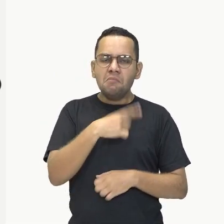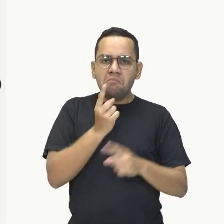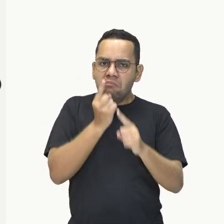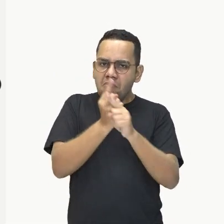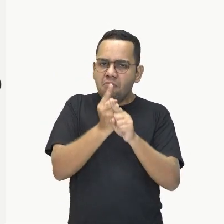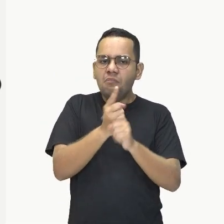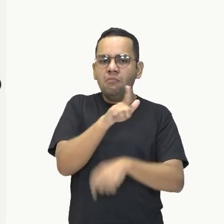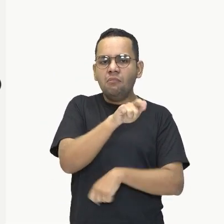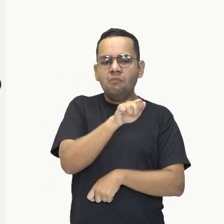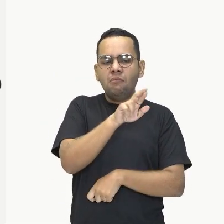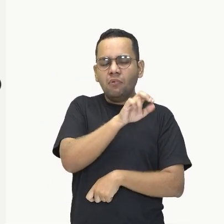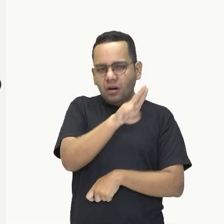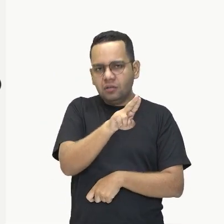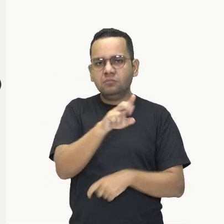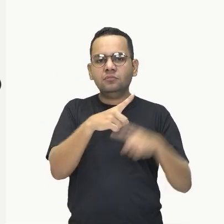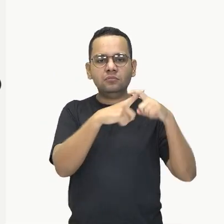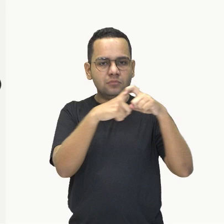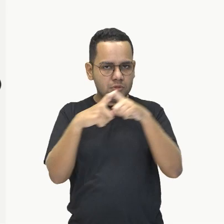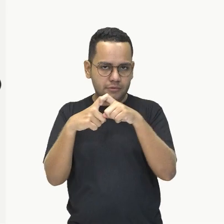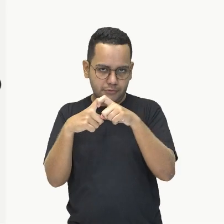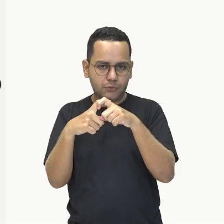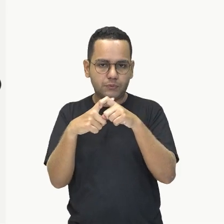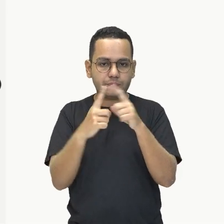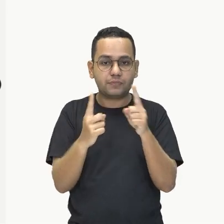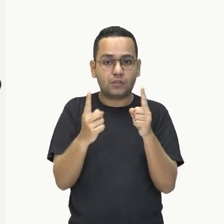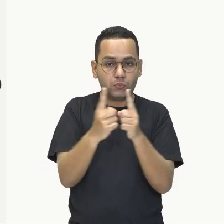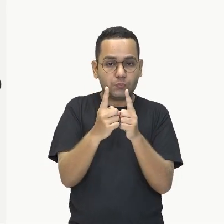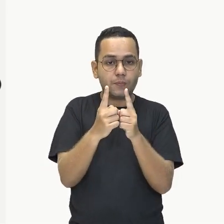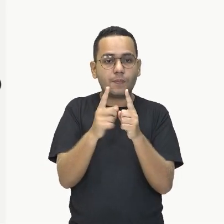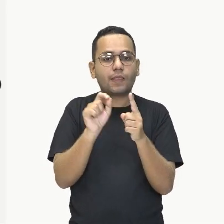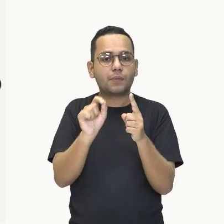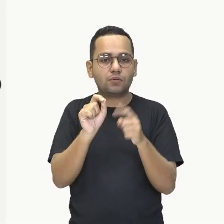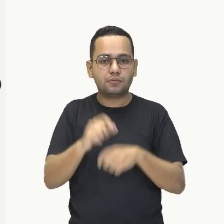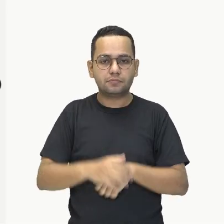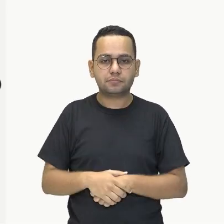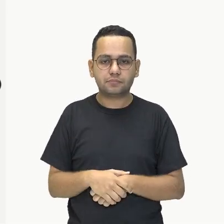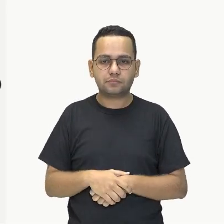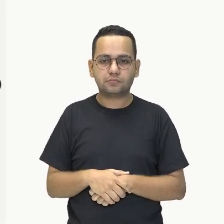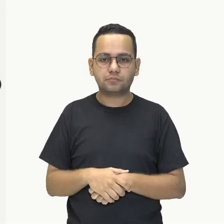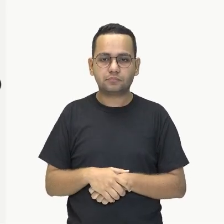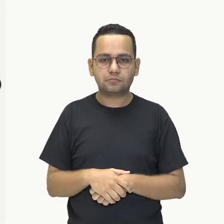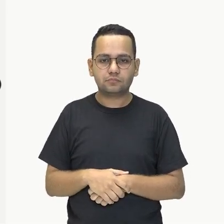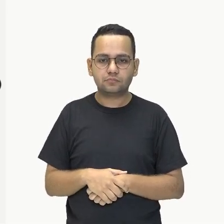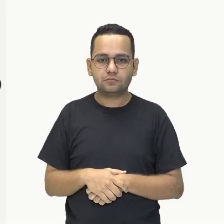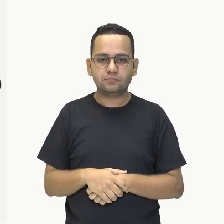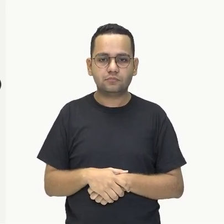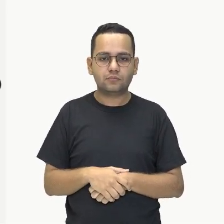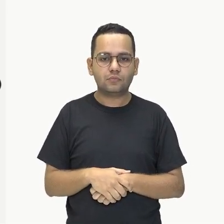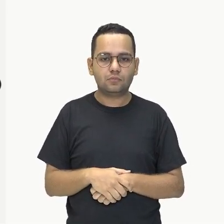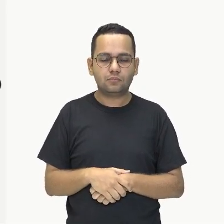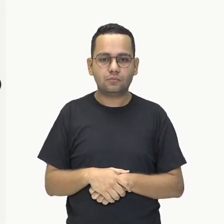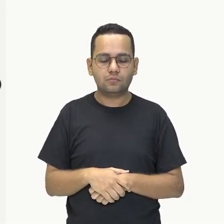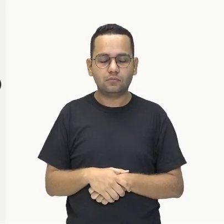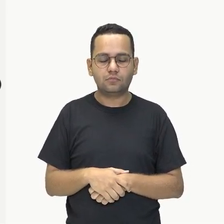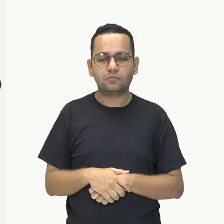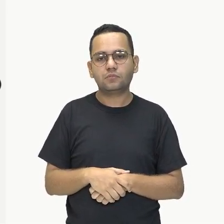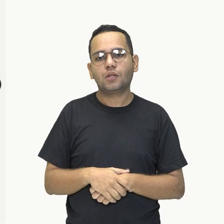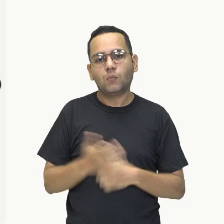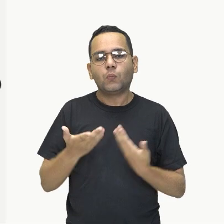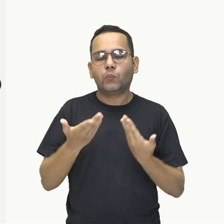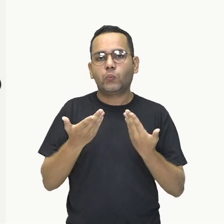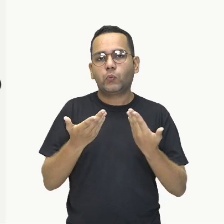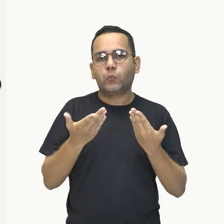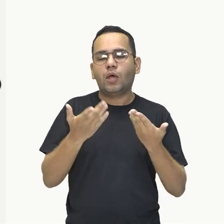reduzido também em relação a uma determinada variável. Como assim,